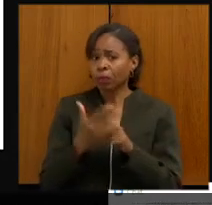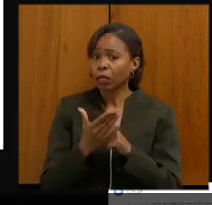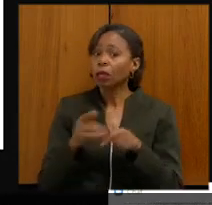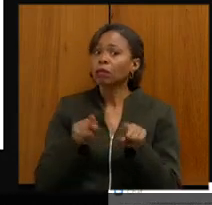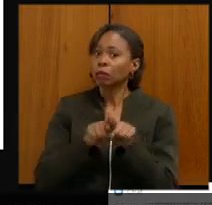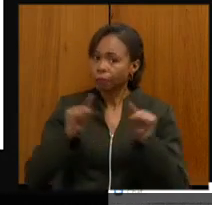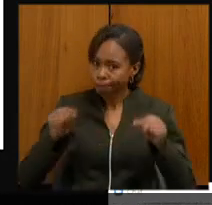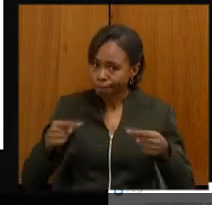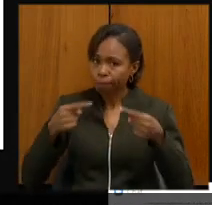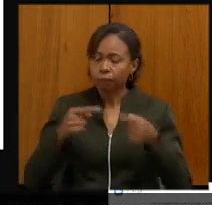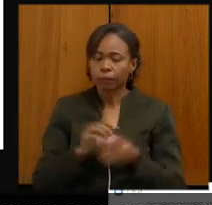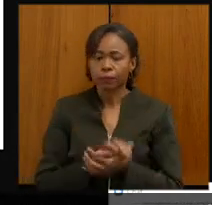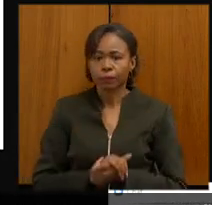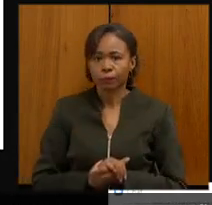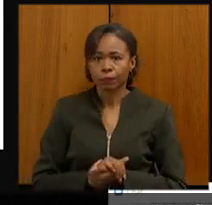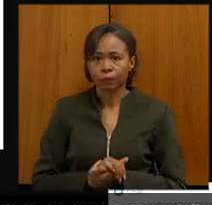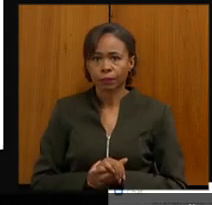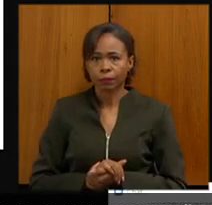próximo